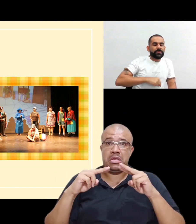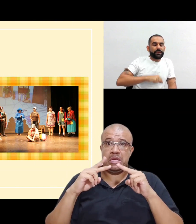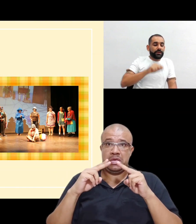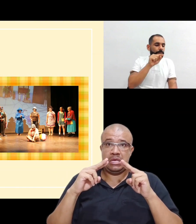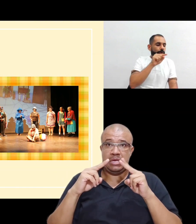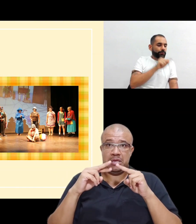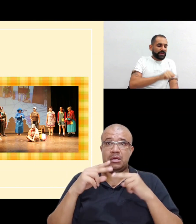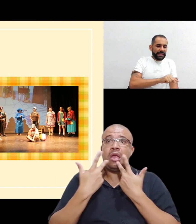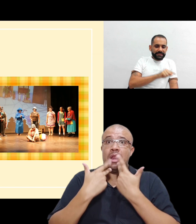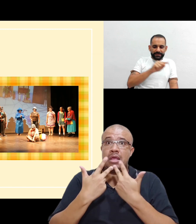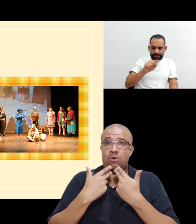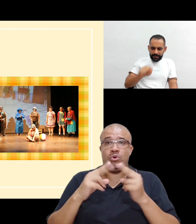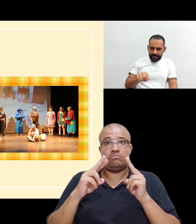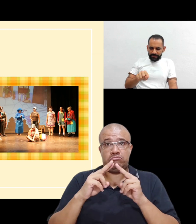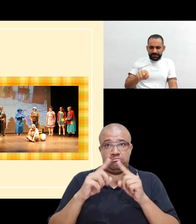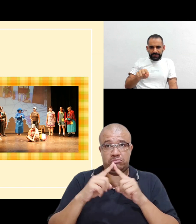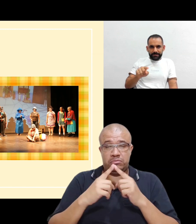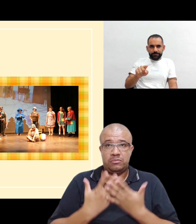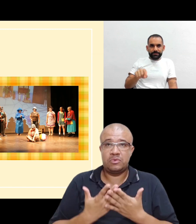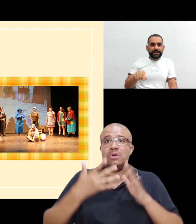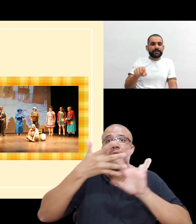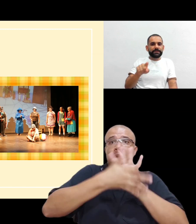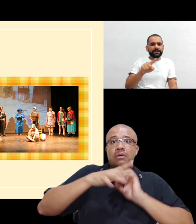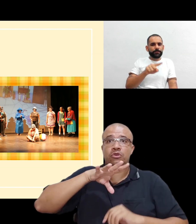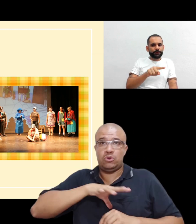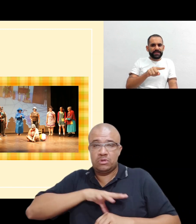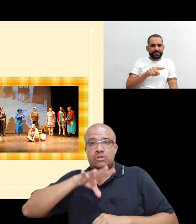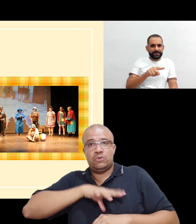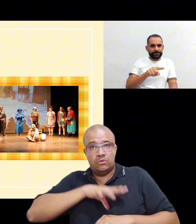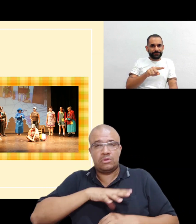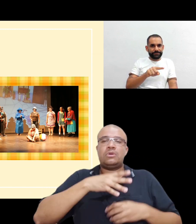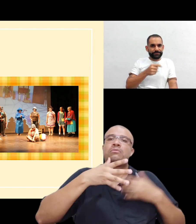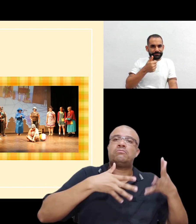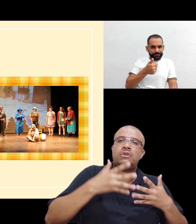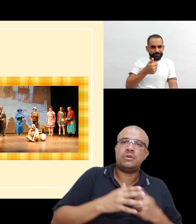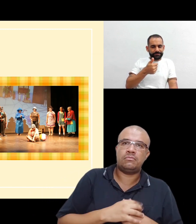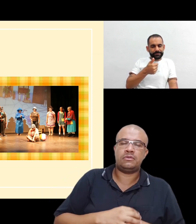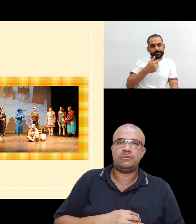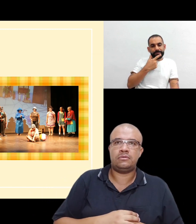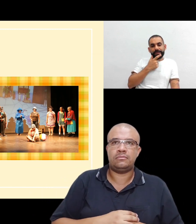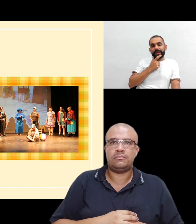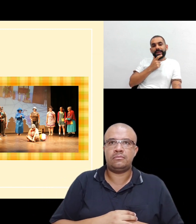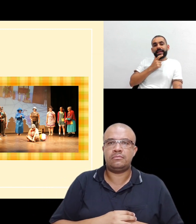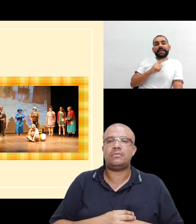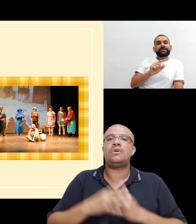Interlingual, português, Libras, português.